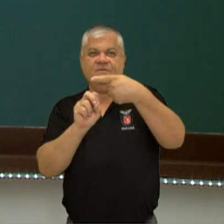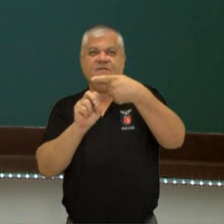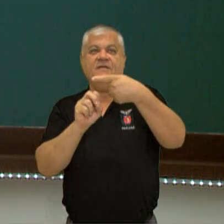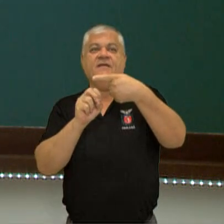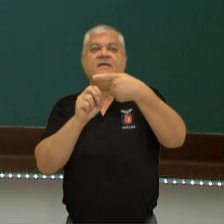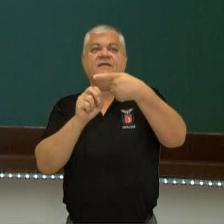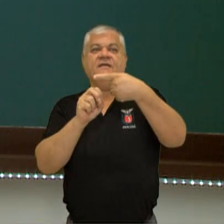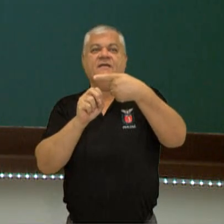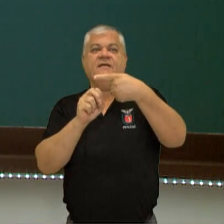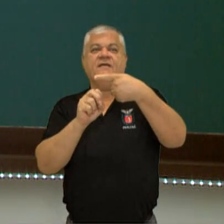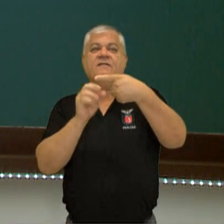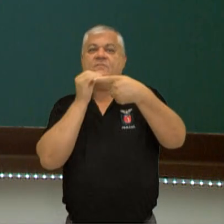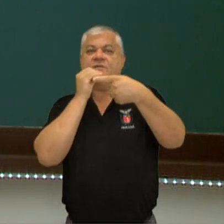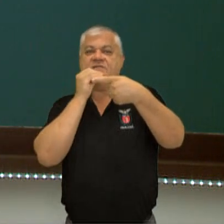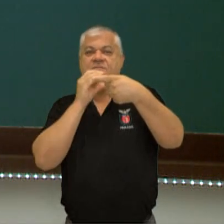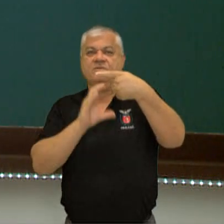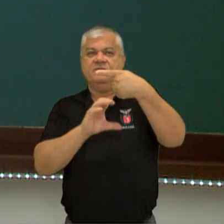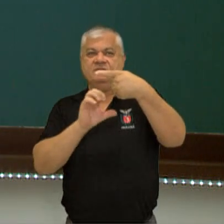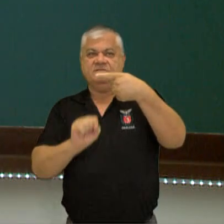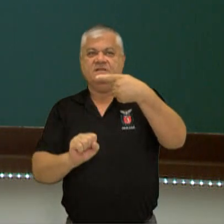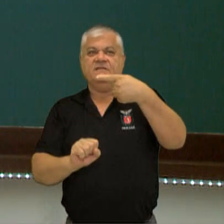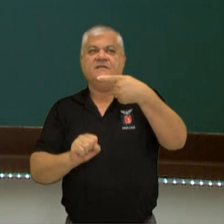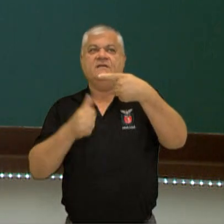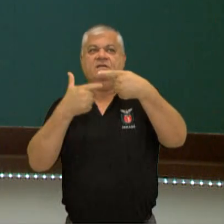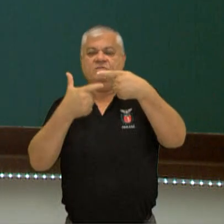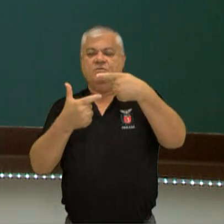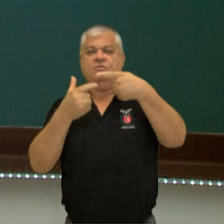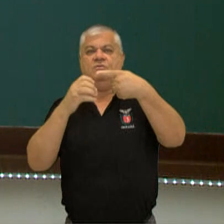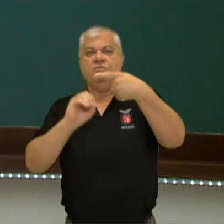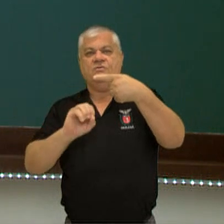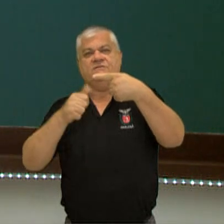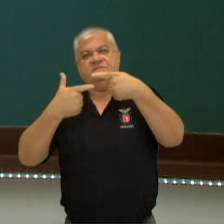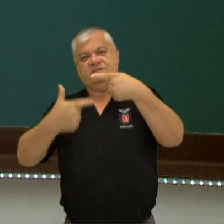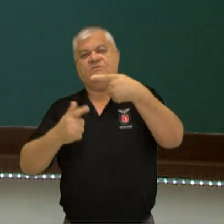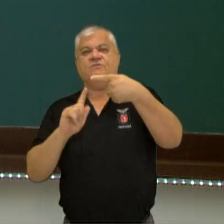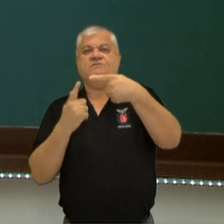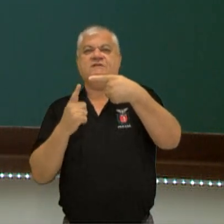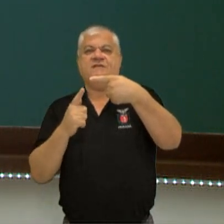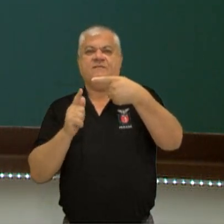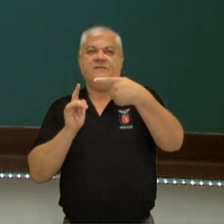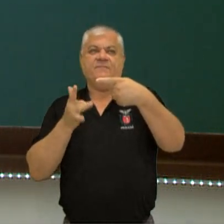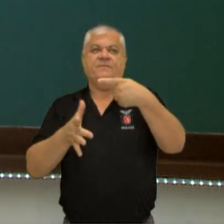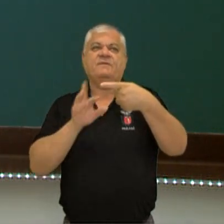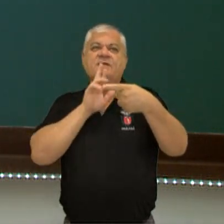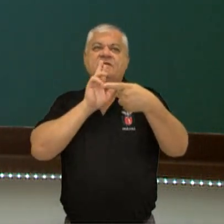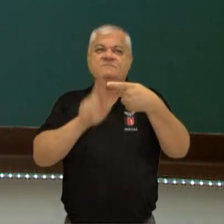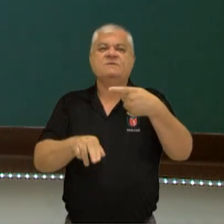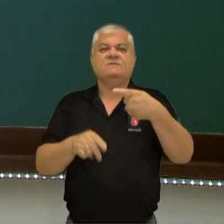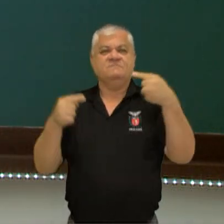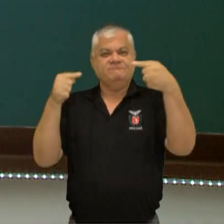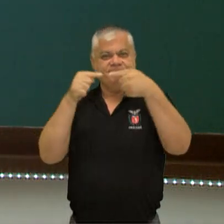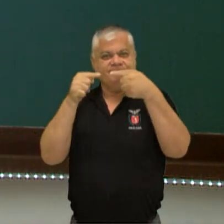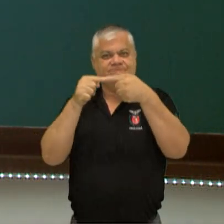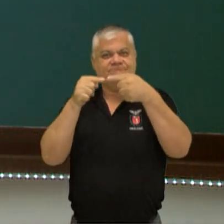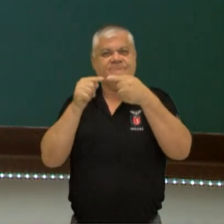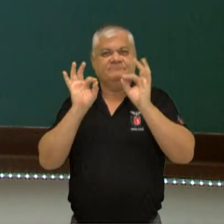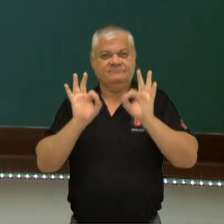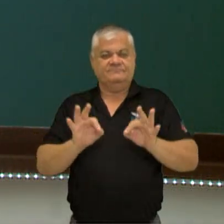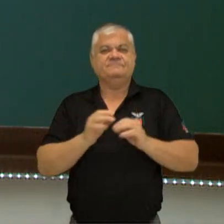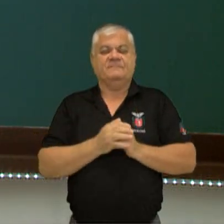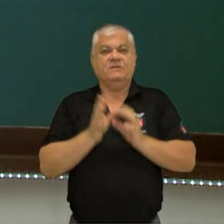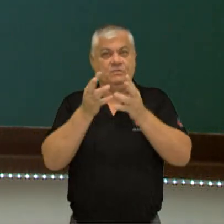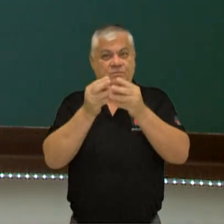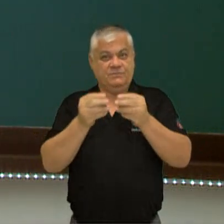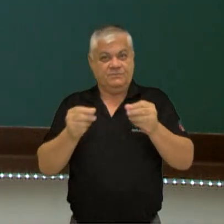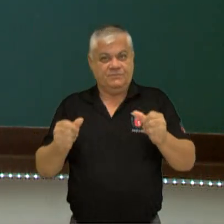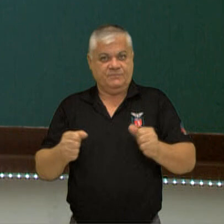320, e ele me deu lá um coeficiente de solubilidade de 202 gramas, que é esse coeficiente de solubilidade do